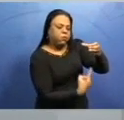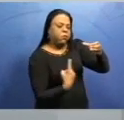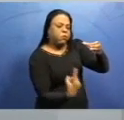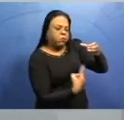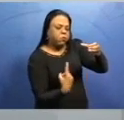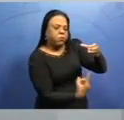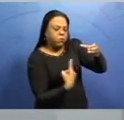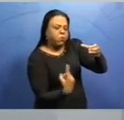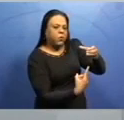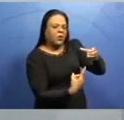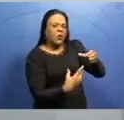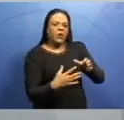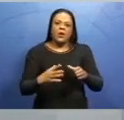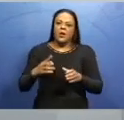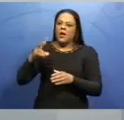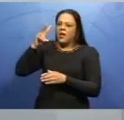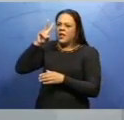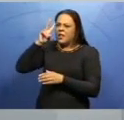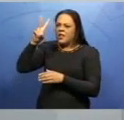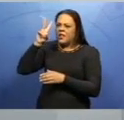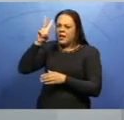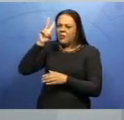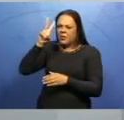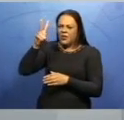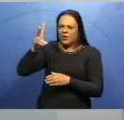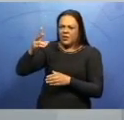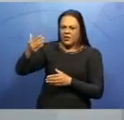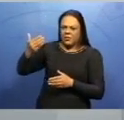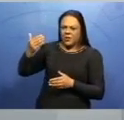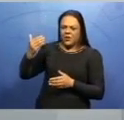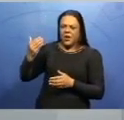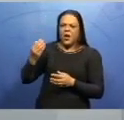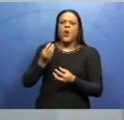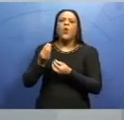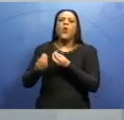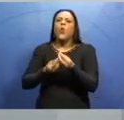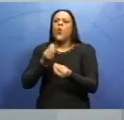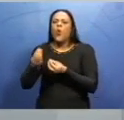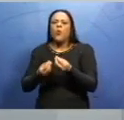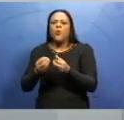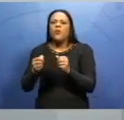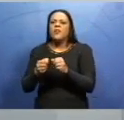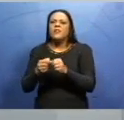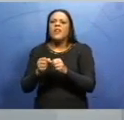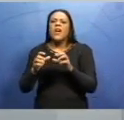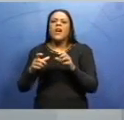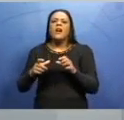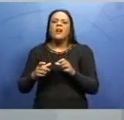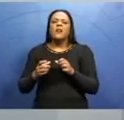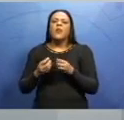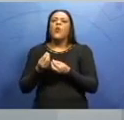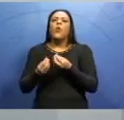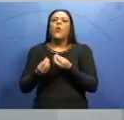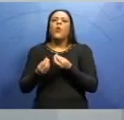na receita? Onde que está indicando o que eu devo fazer? Vamos ver.